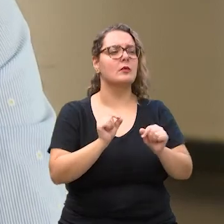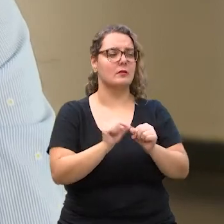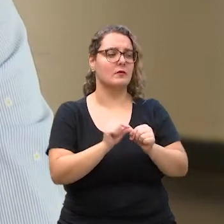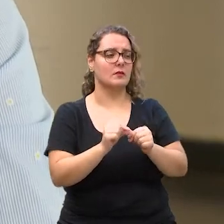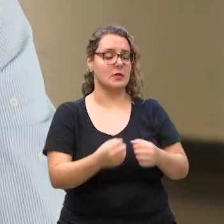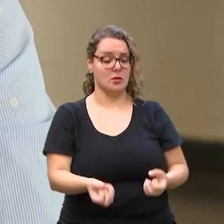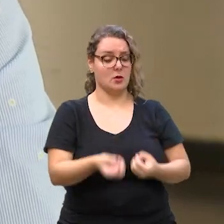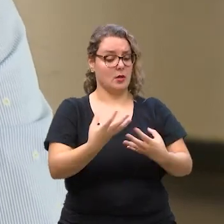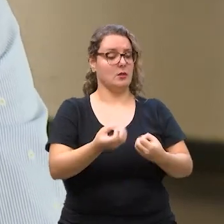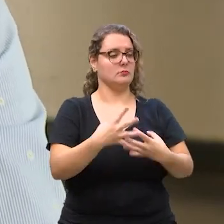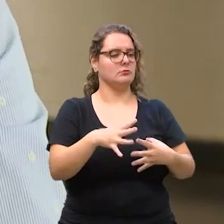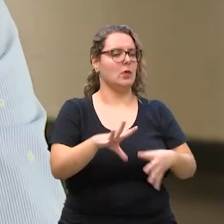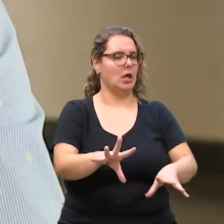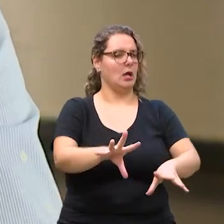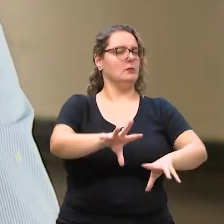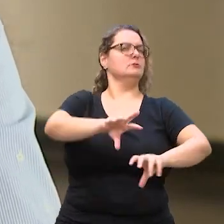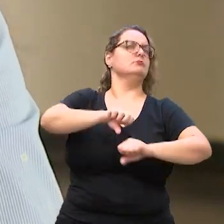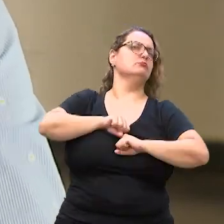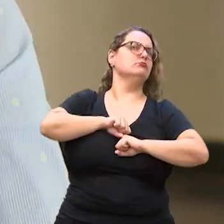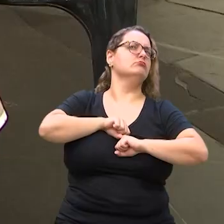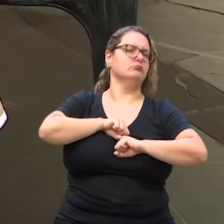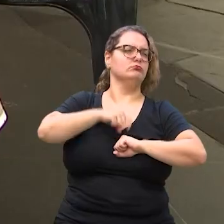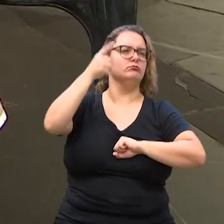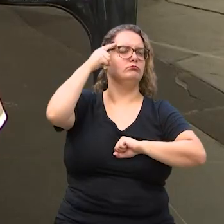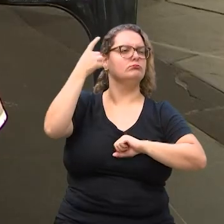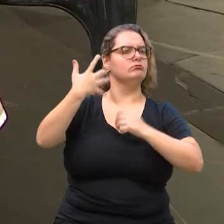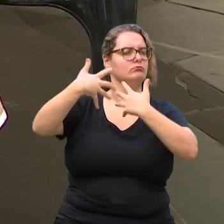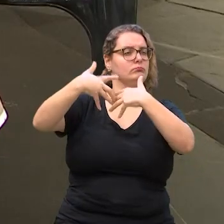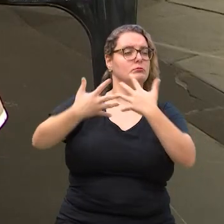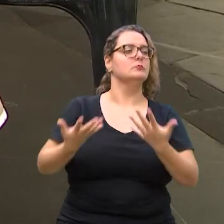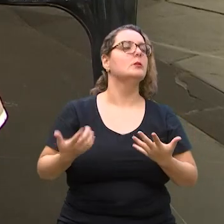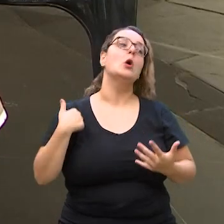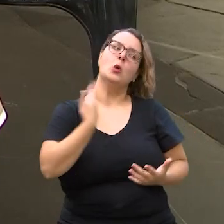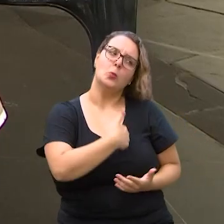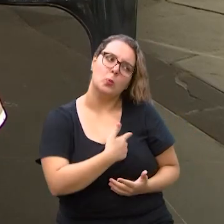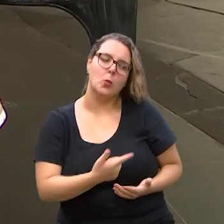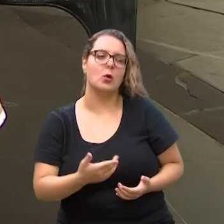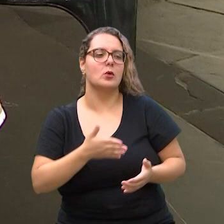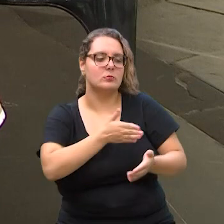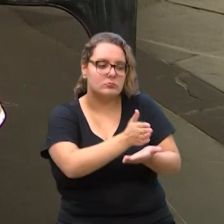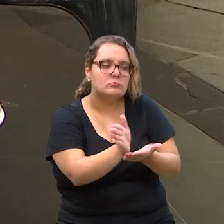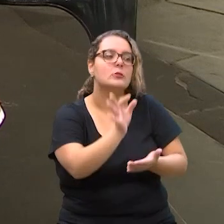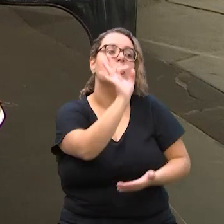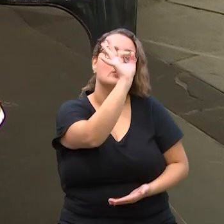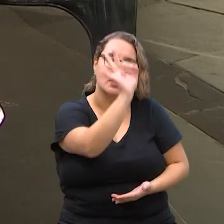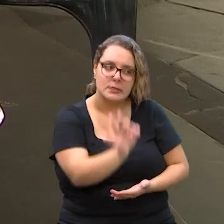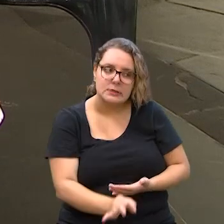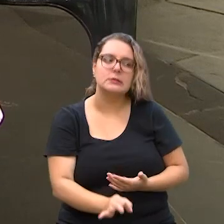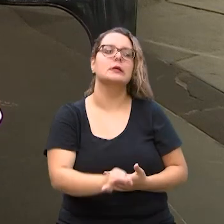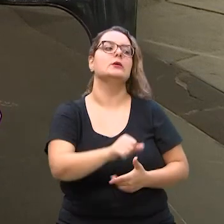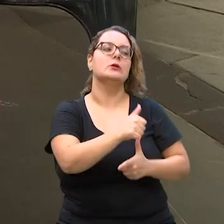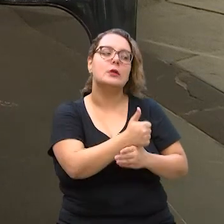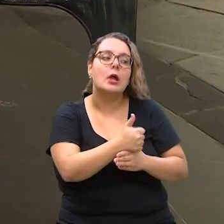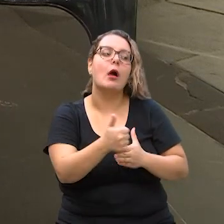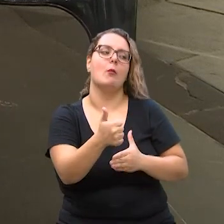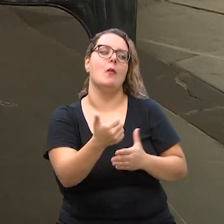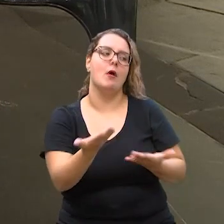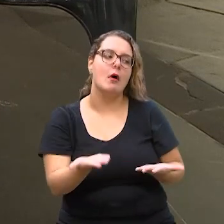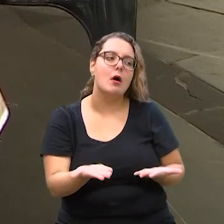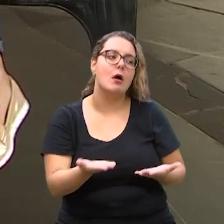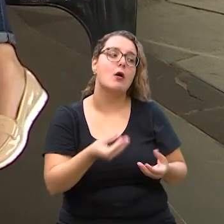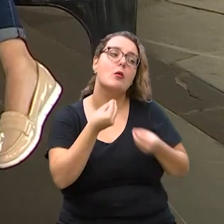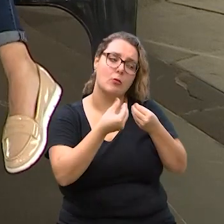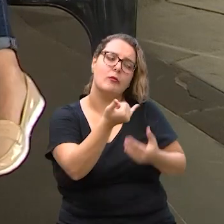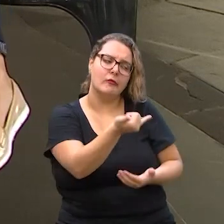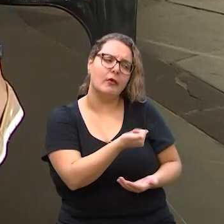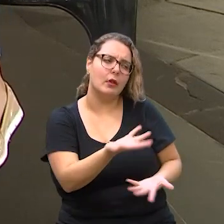essa informação, ele vai pensar e vai refletir. É lógico que a gente tenta sempre, né, partir pelo que é legal, pelo que é moral,